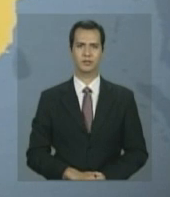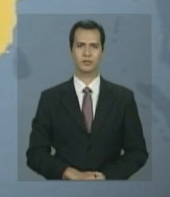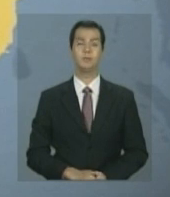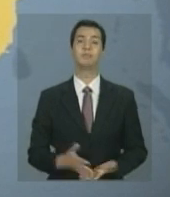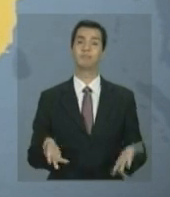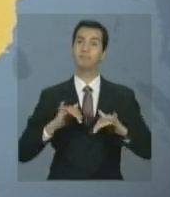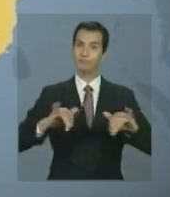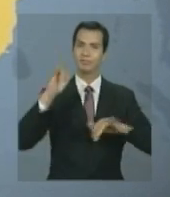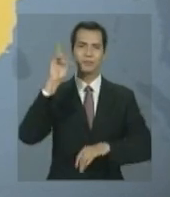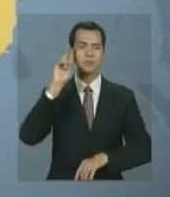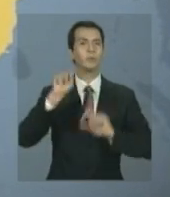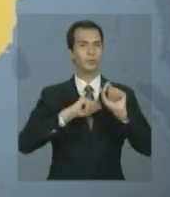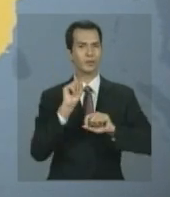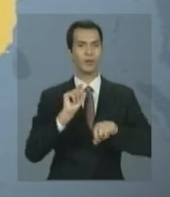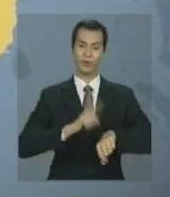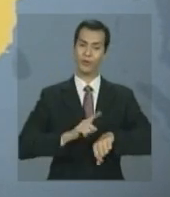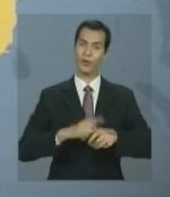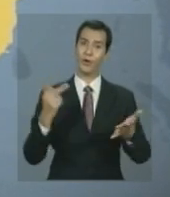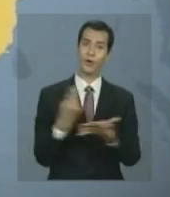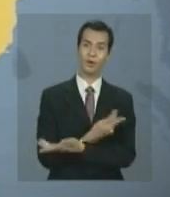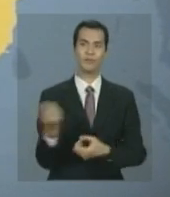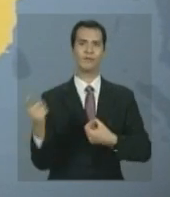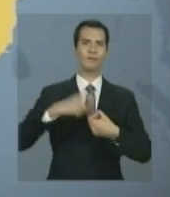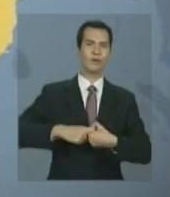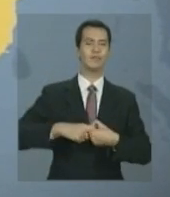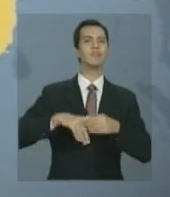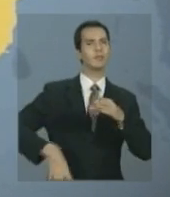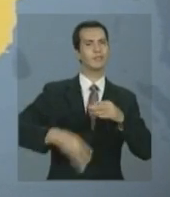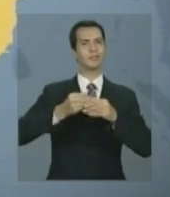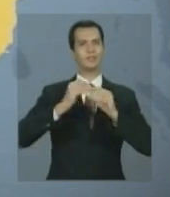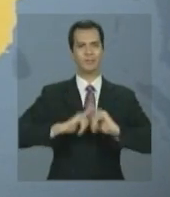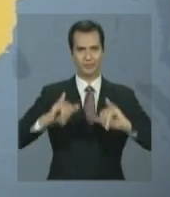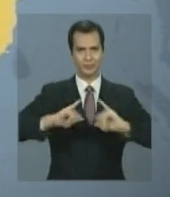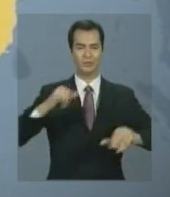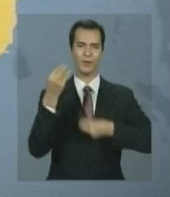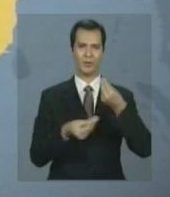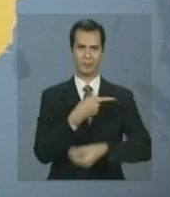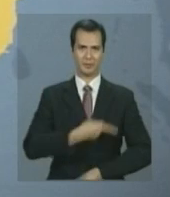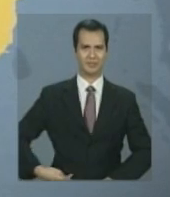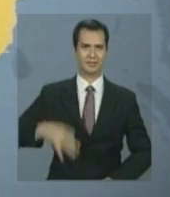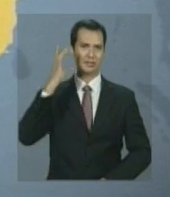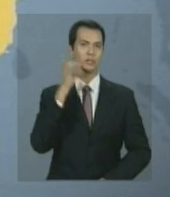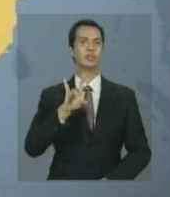Lembrando então que podemos voltar a qualquer momento com outras informações sobre a viagem da presidenta Dilma